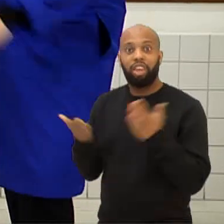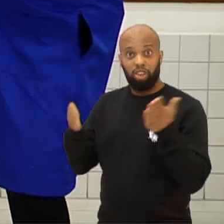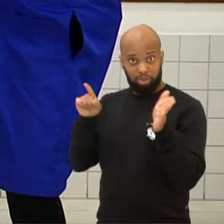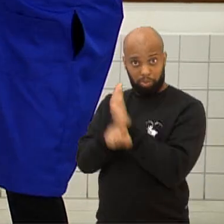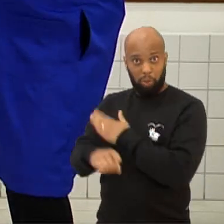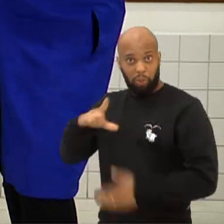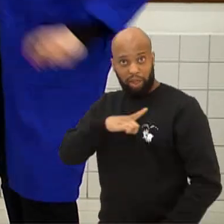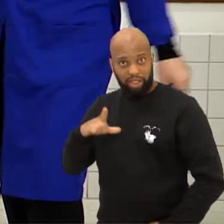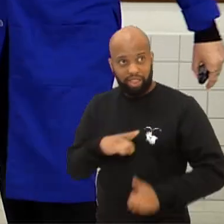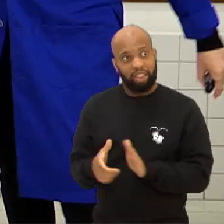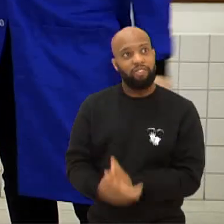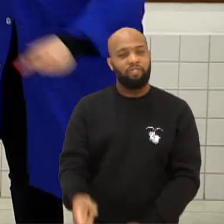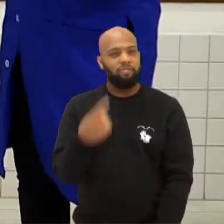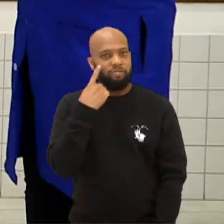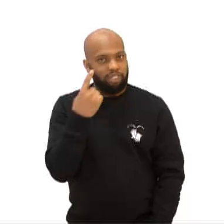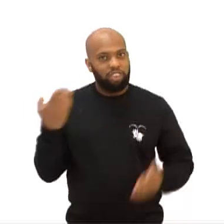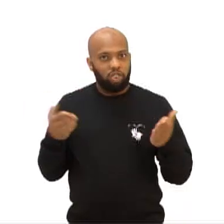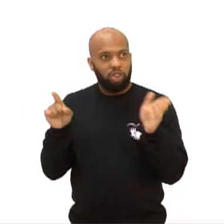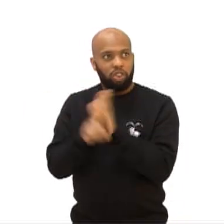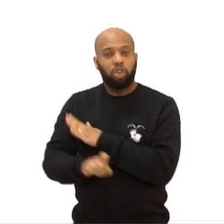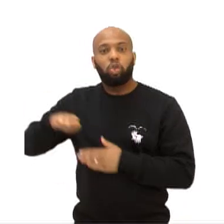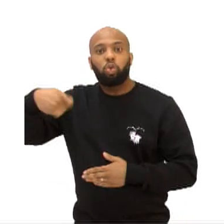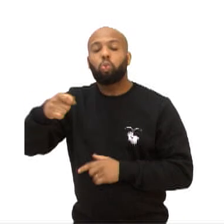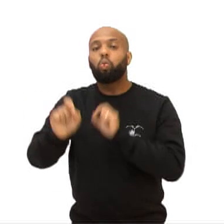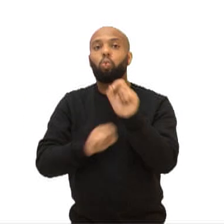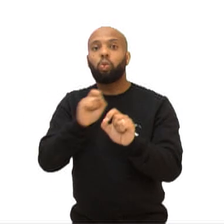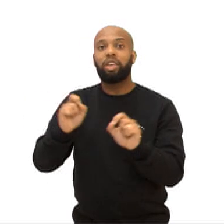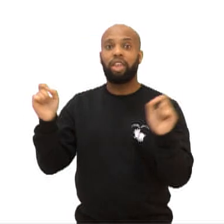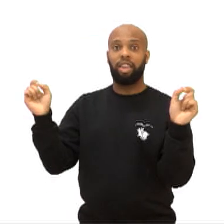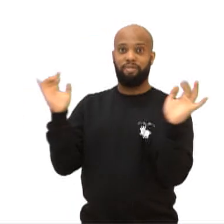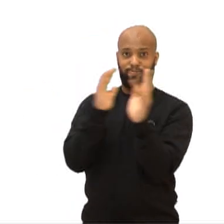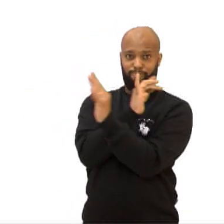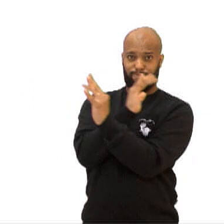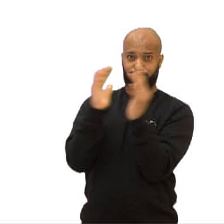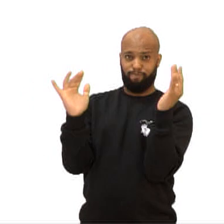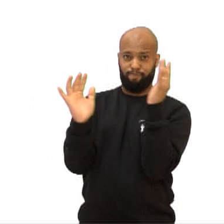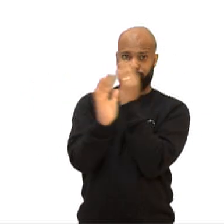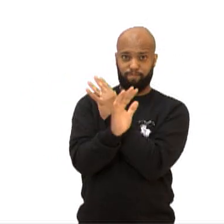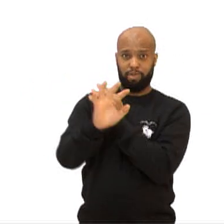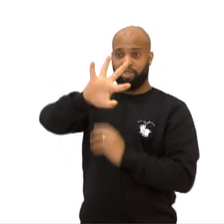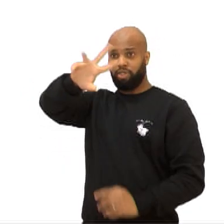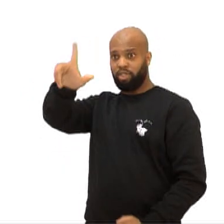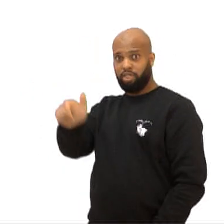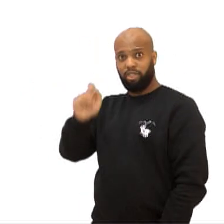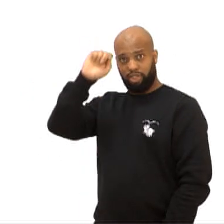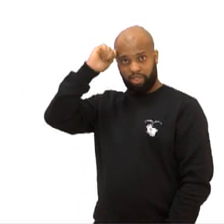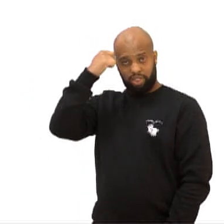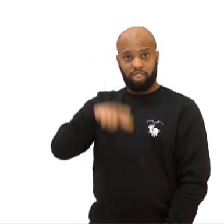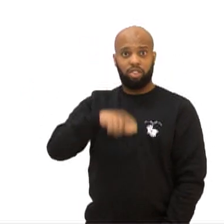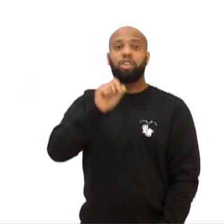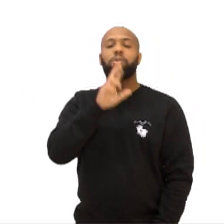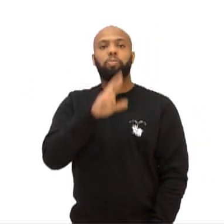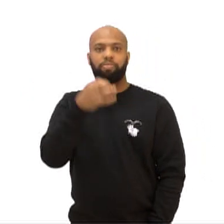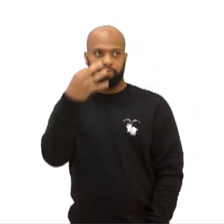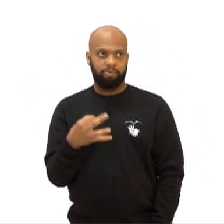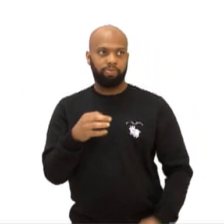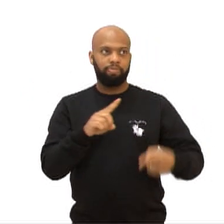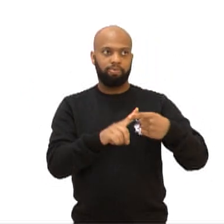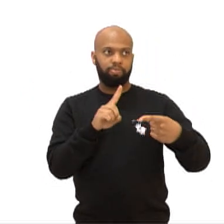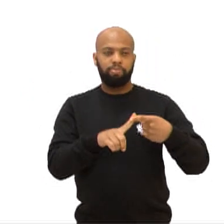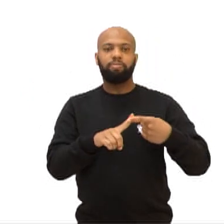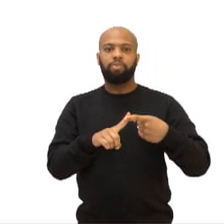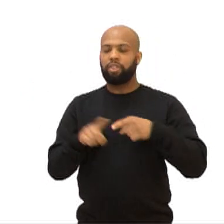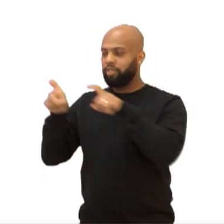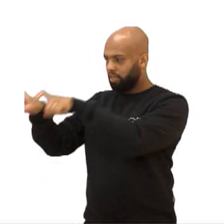quiz. Estamos lá com um quiz sobre a urbanização africana. Marque a alternativa correta. Letra A, o